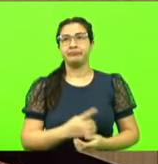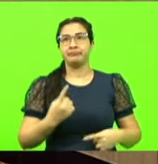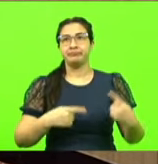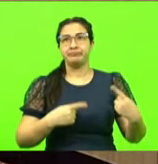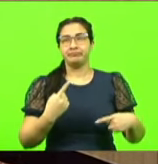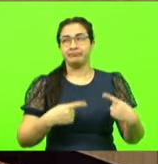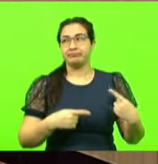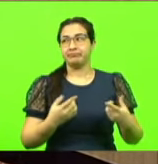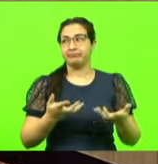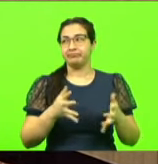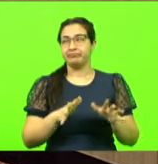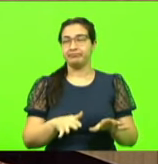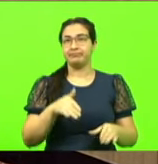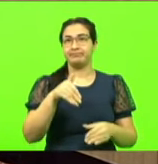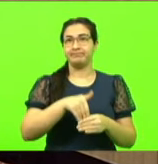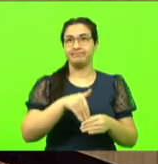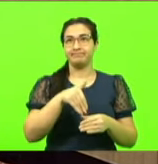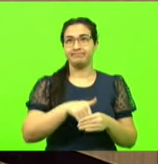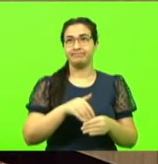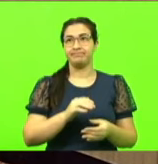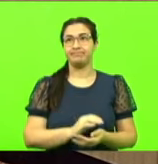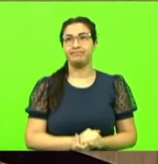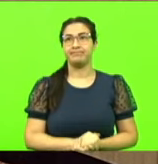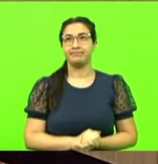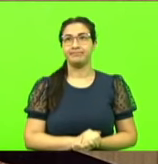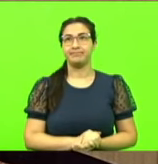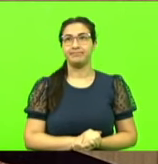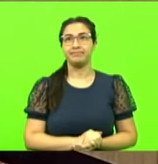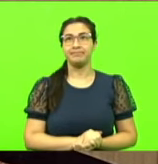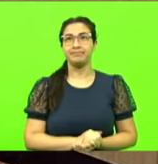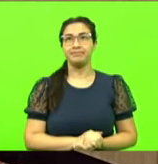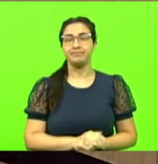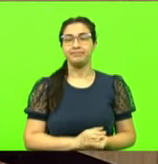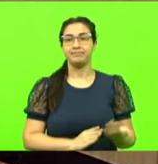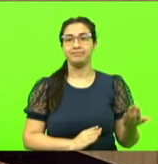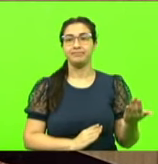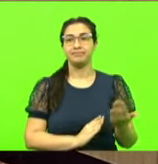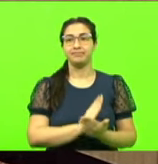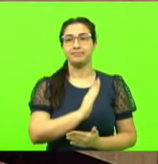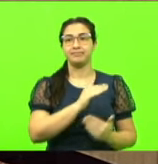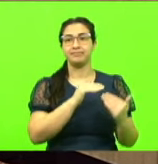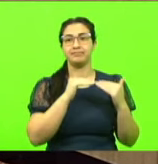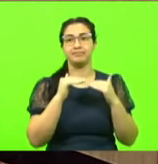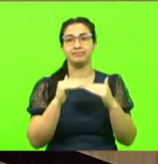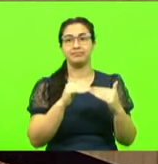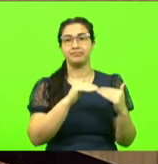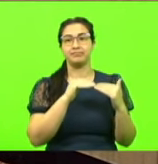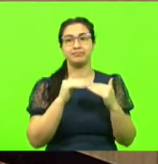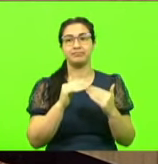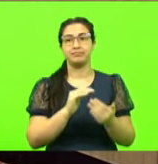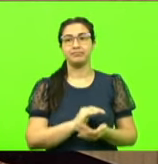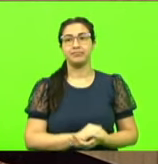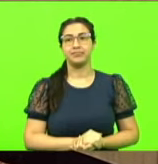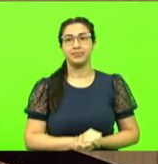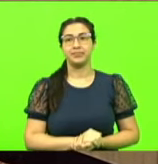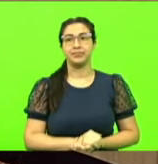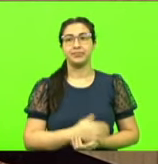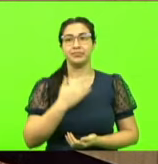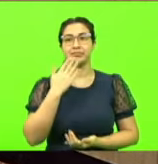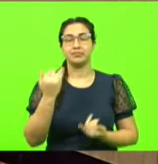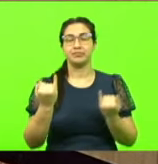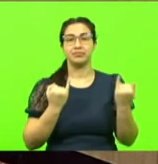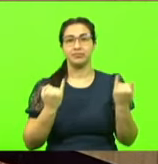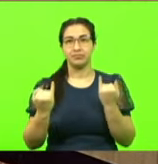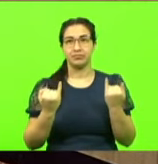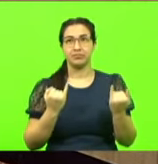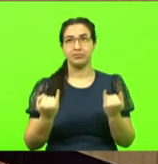Não havendo quem queira discutir, em votação, deputados que aprovam, permaneçam como se encontram. Aprovado por unanimidade. Pedido de informação